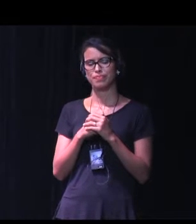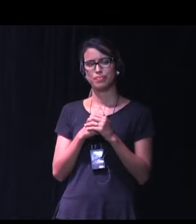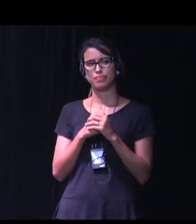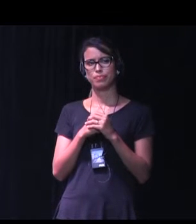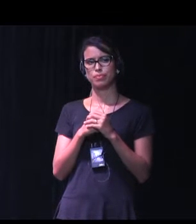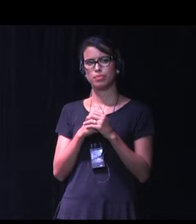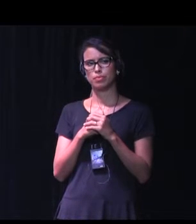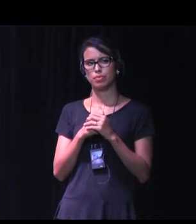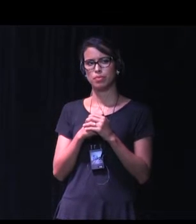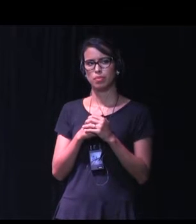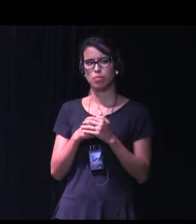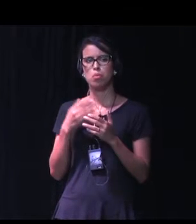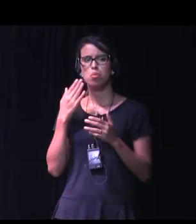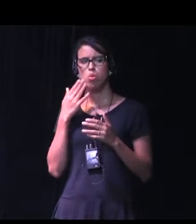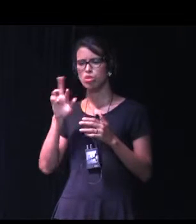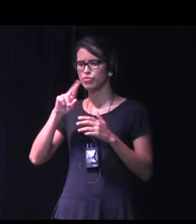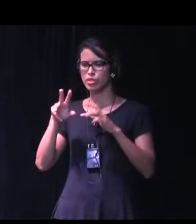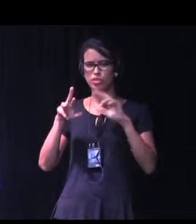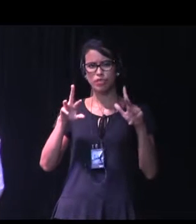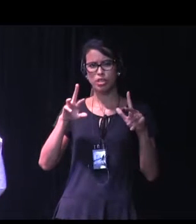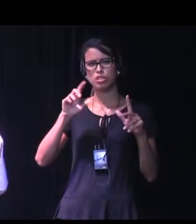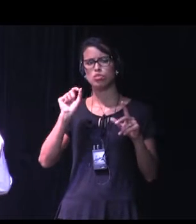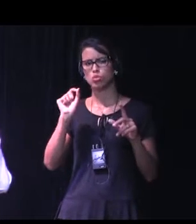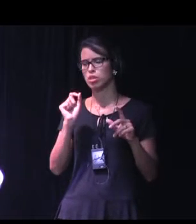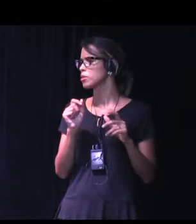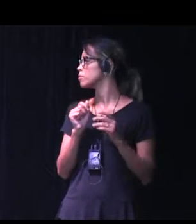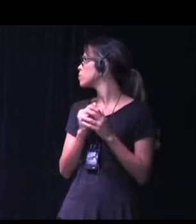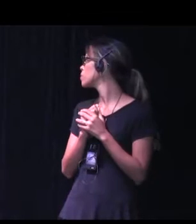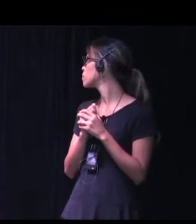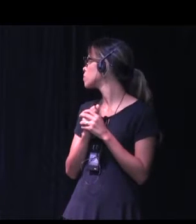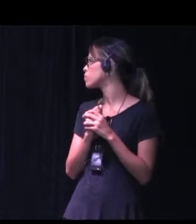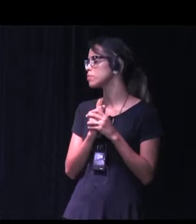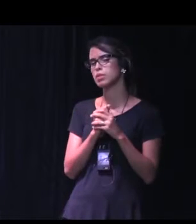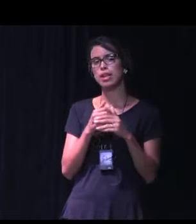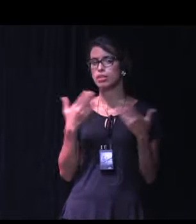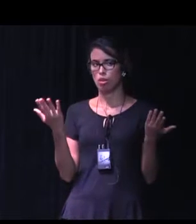sua máxima expressão, diferenciando-se por outro território.